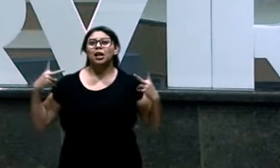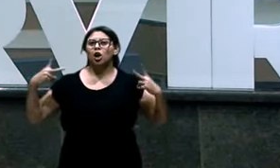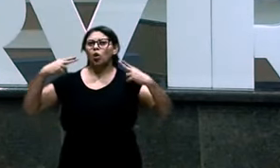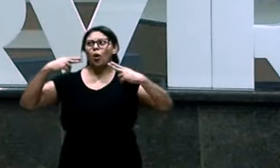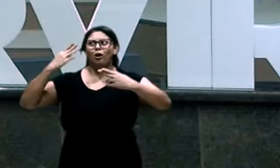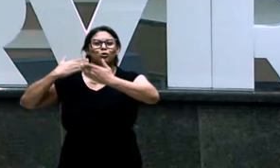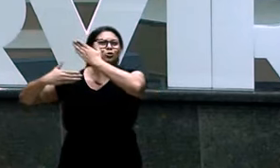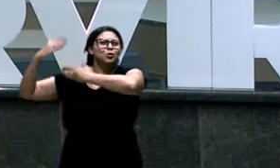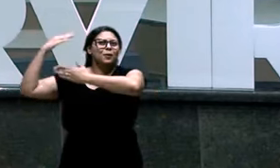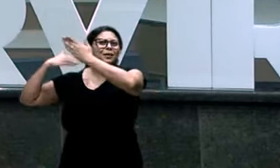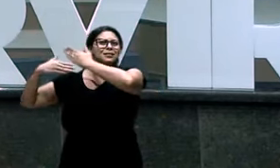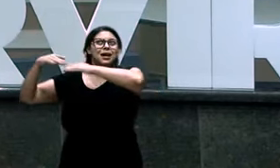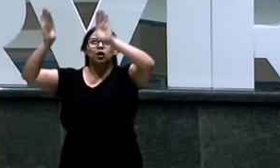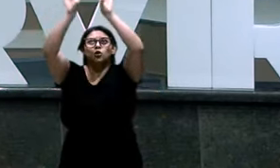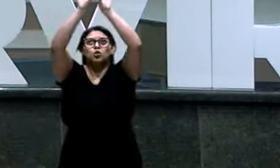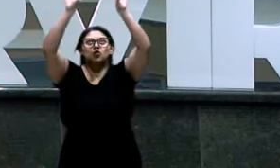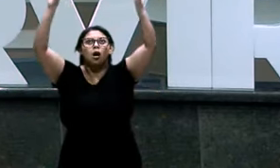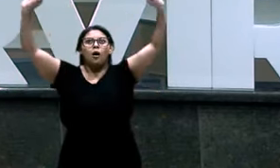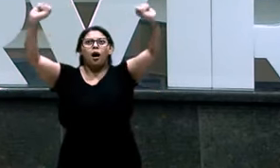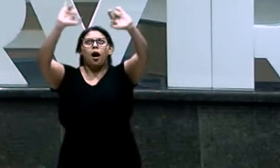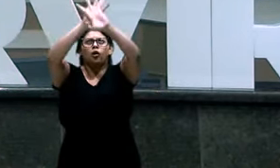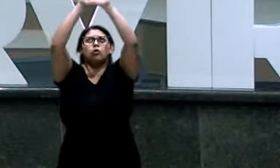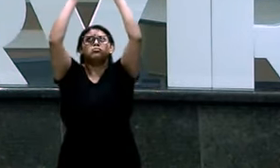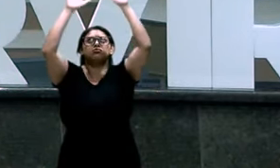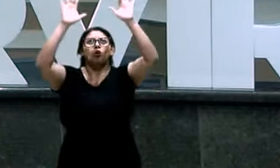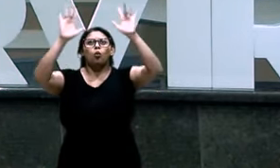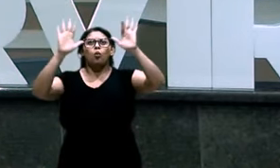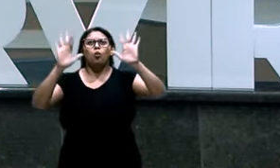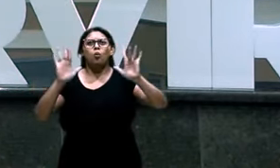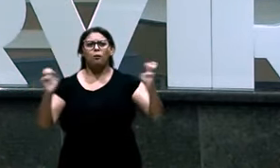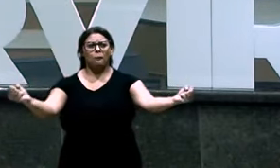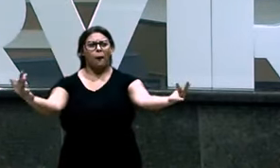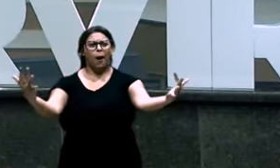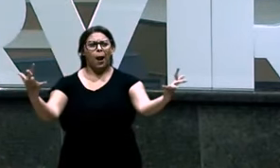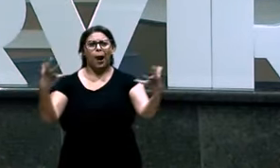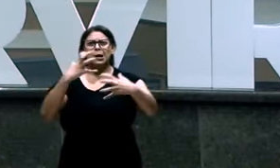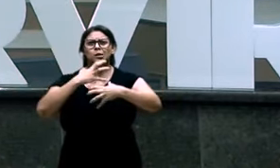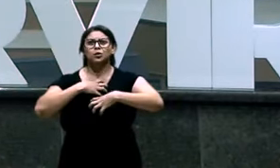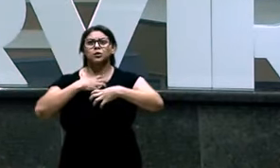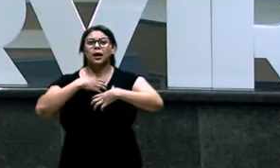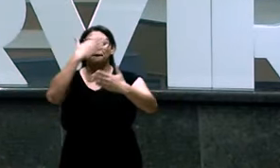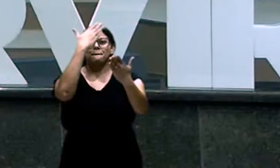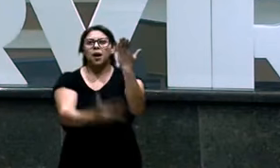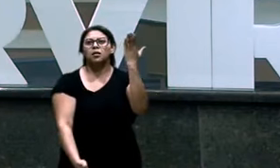a glória desceu, encheu a casa, mas ela foi embora de